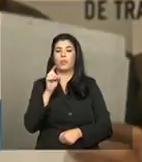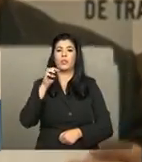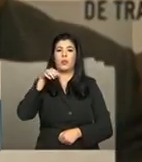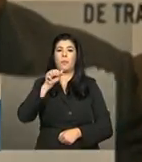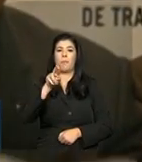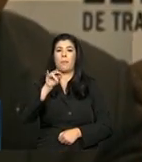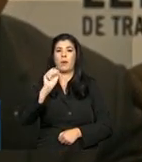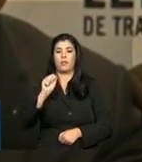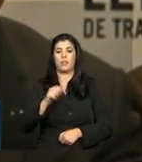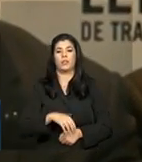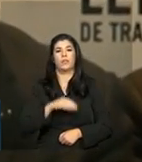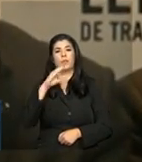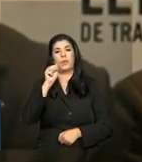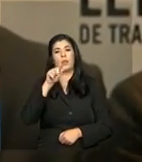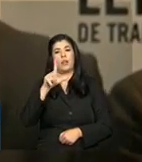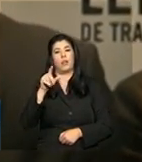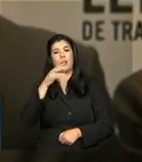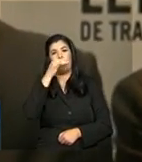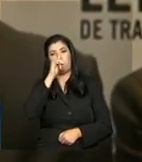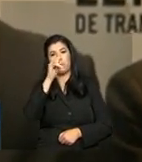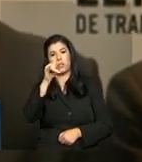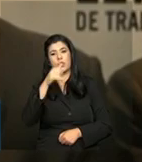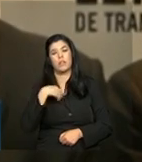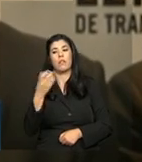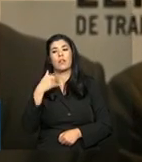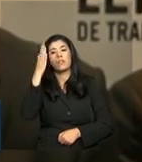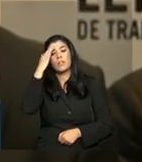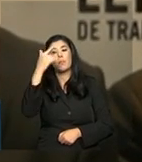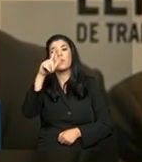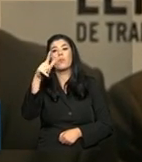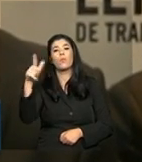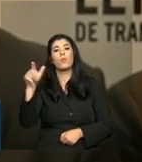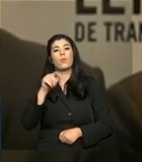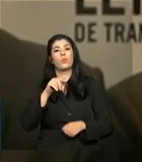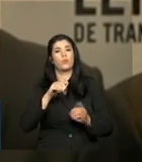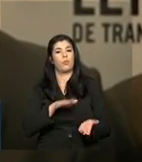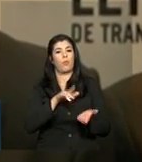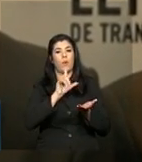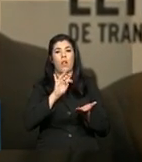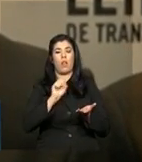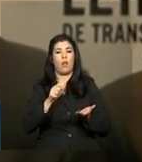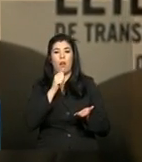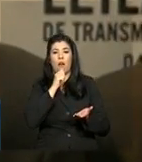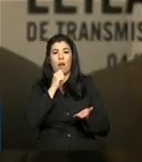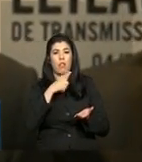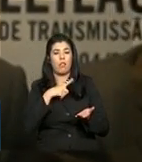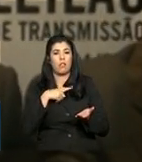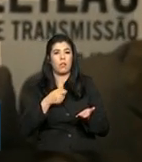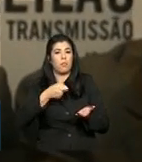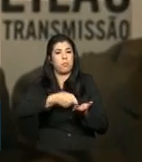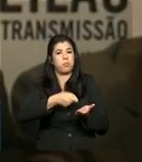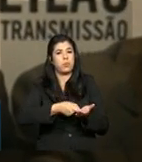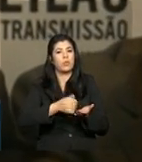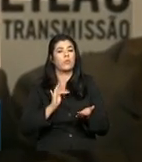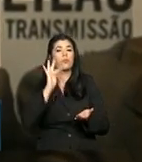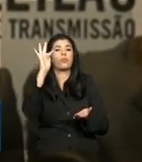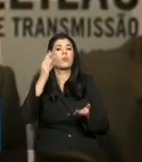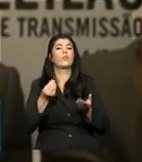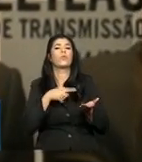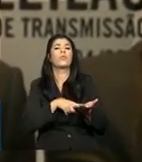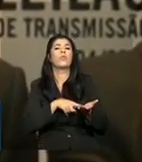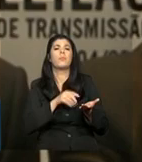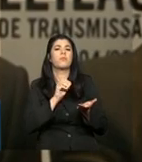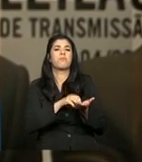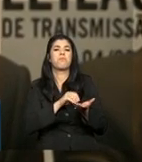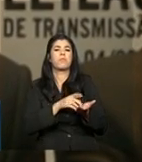do Canal Energia. Queria saber os demais lotes, como é que vão ficar aí para frente, já que é de reforço para